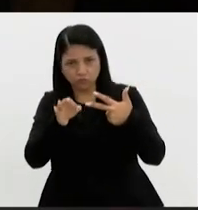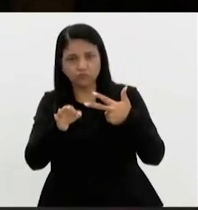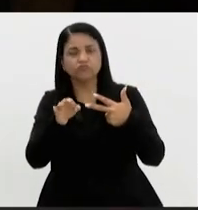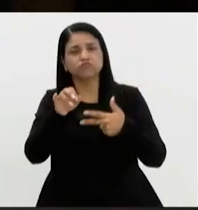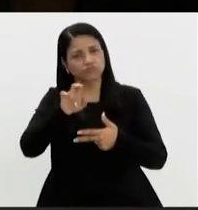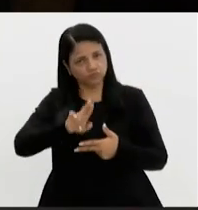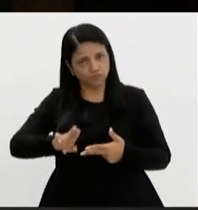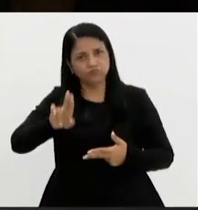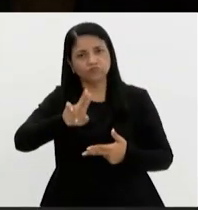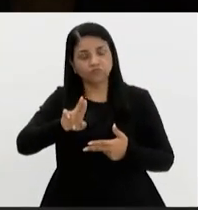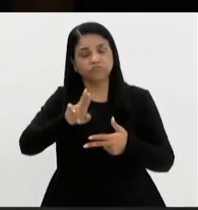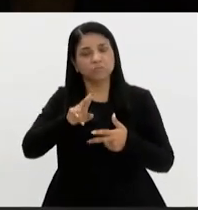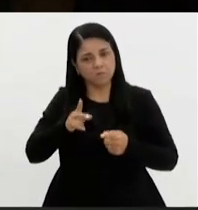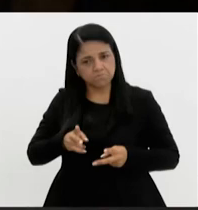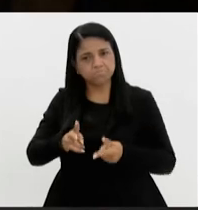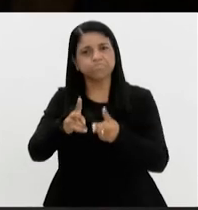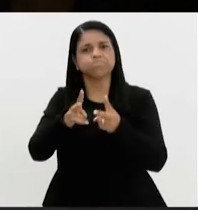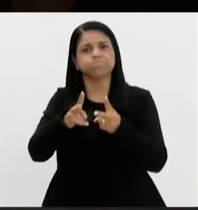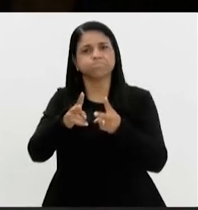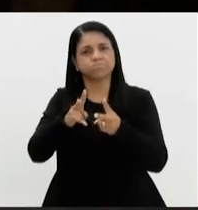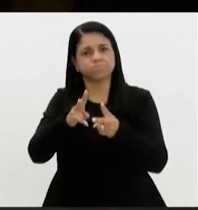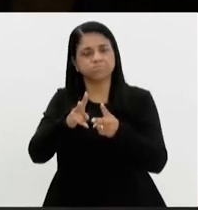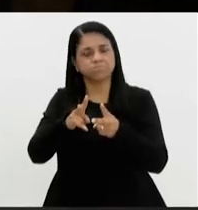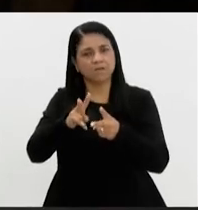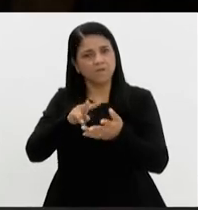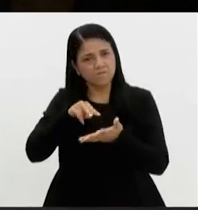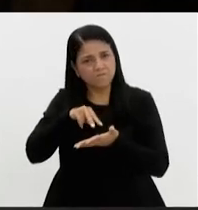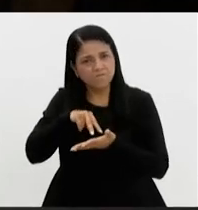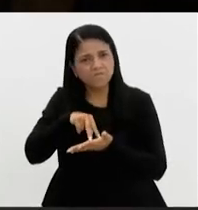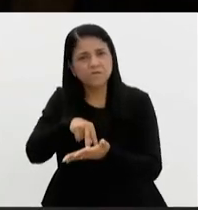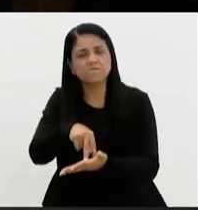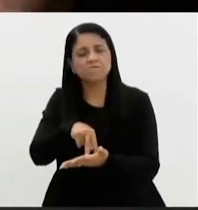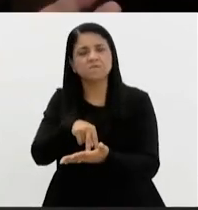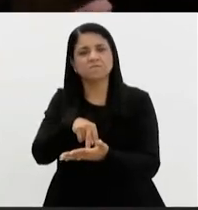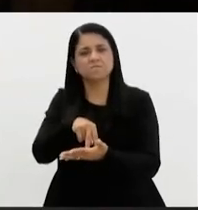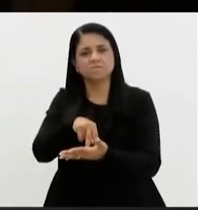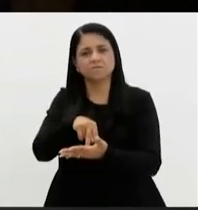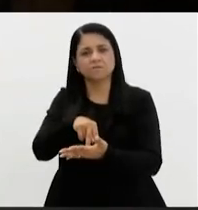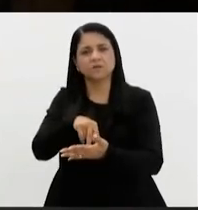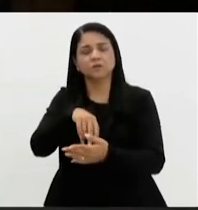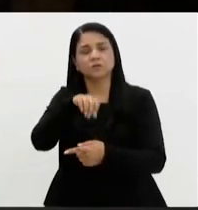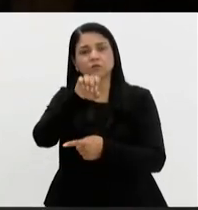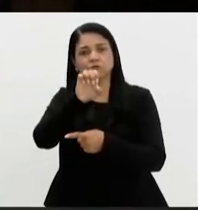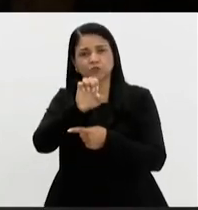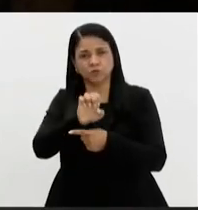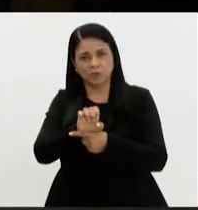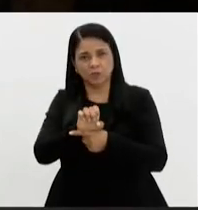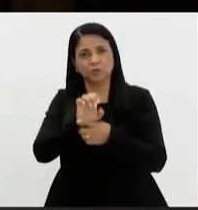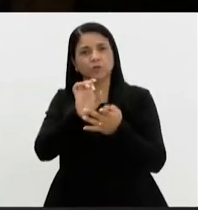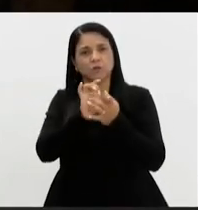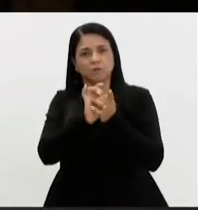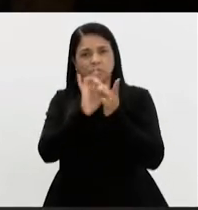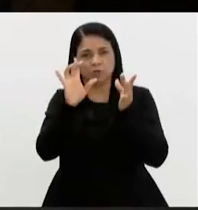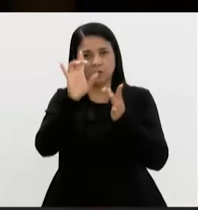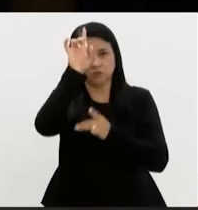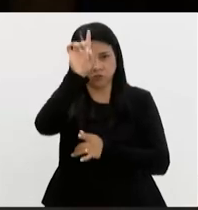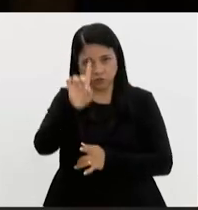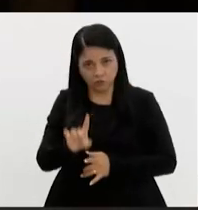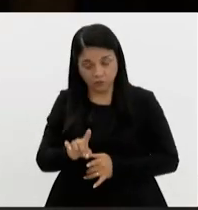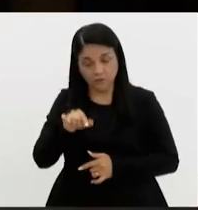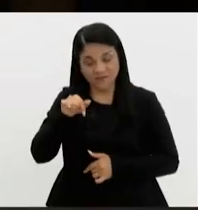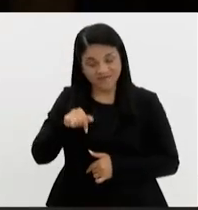eh manter de pé a o o estado democrático de direito aqui no